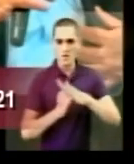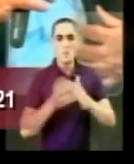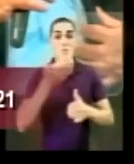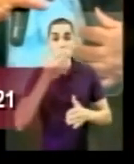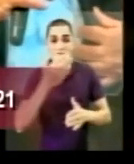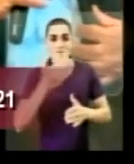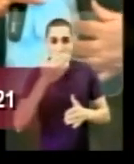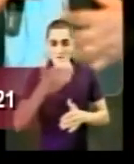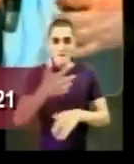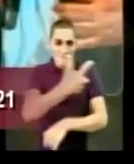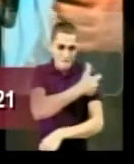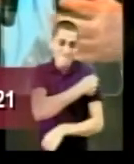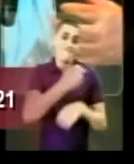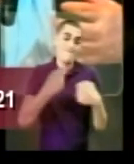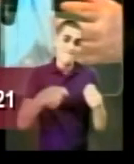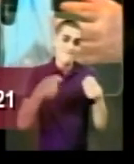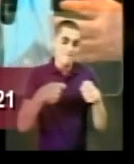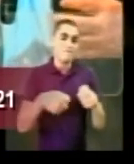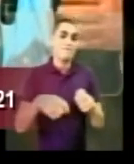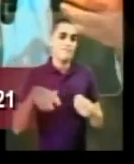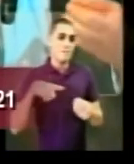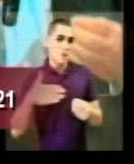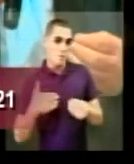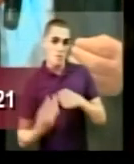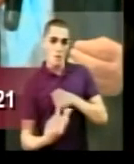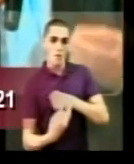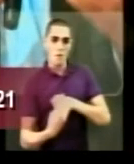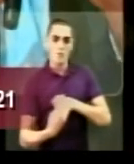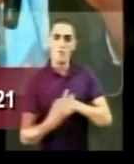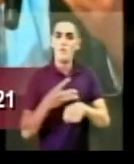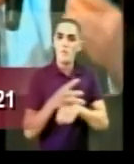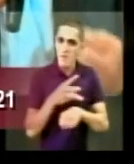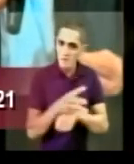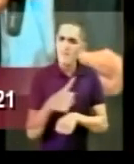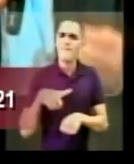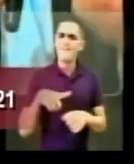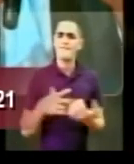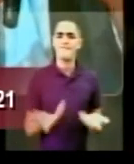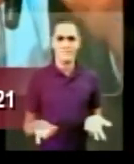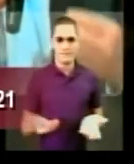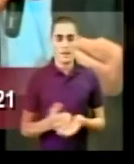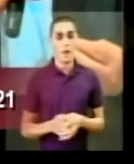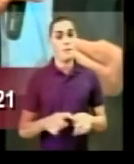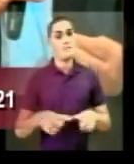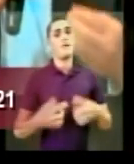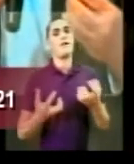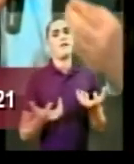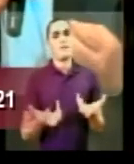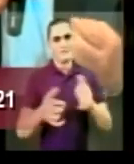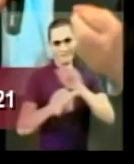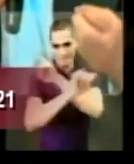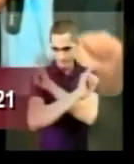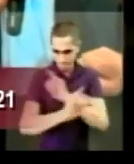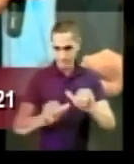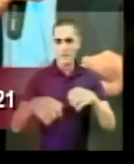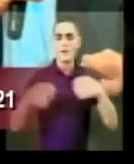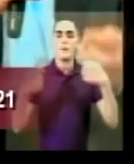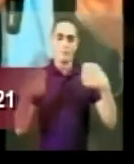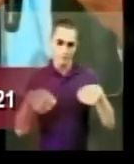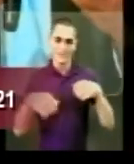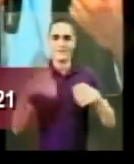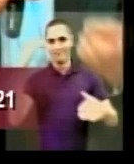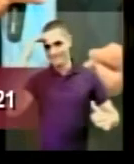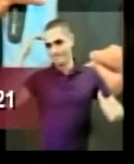Mais de 100 no meu WhatsApp. Mas eu quero dizer que nós vamos seguir à risca, porque nós